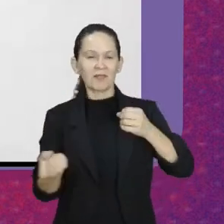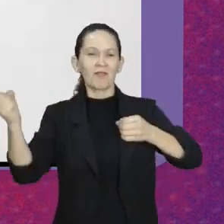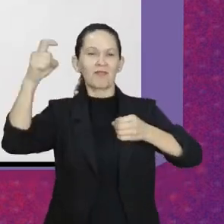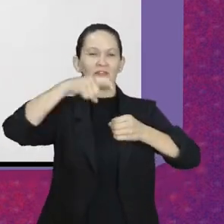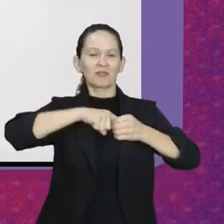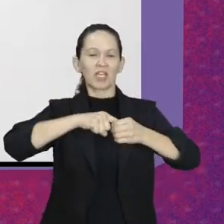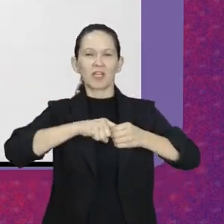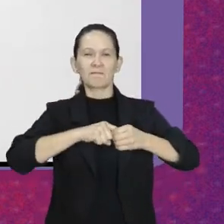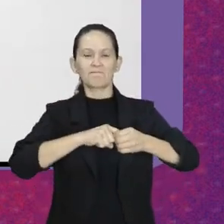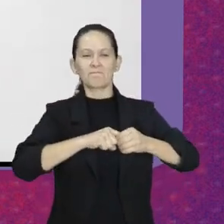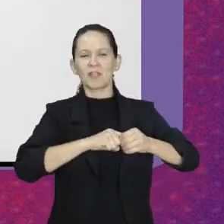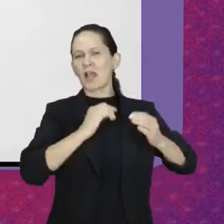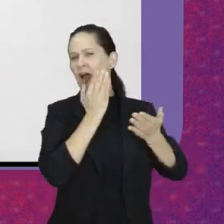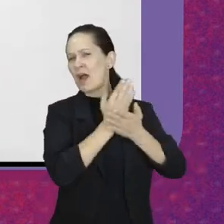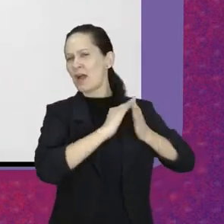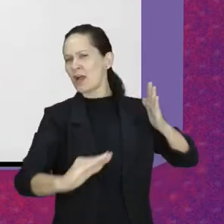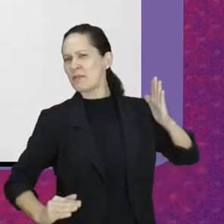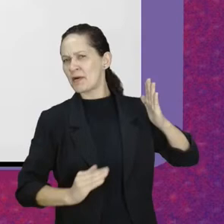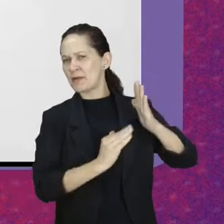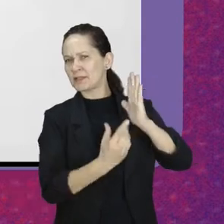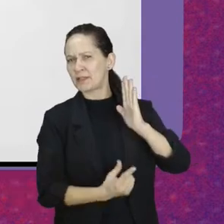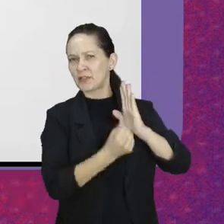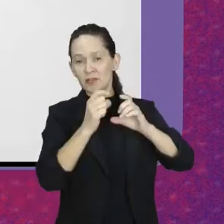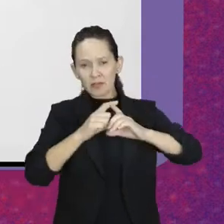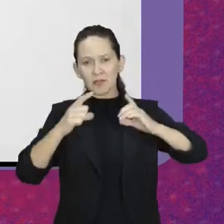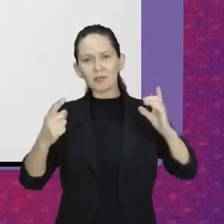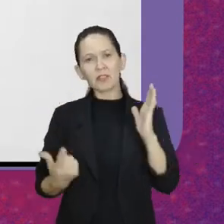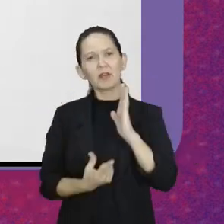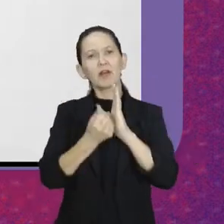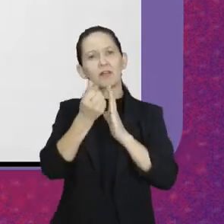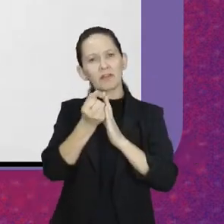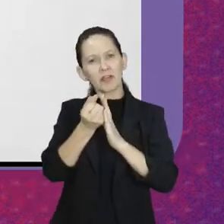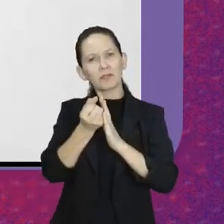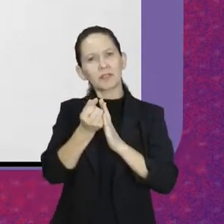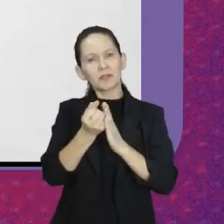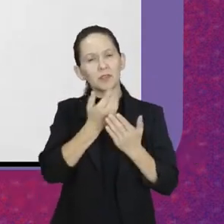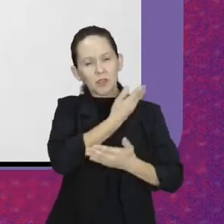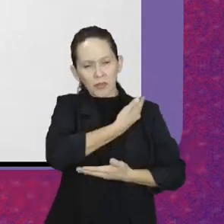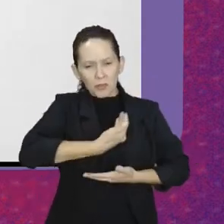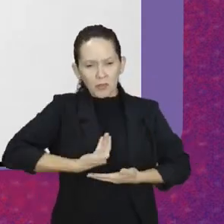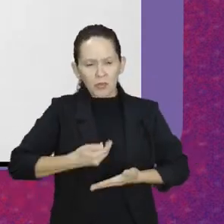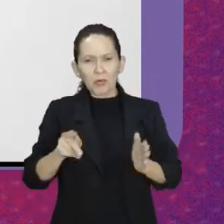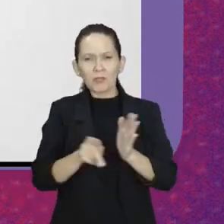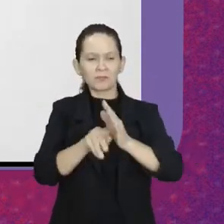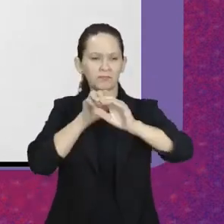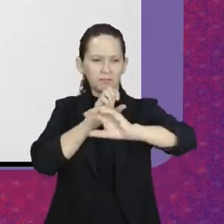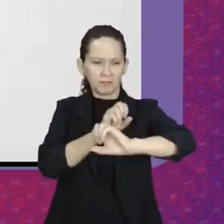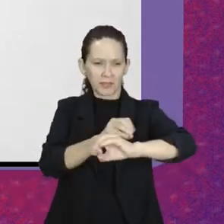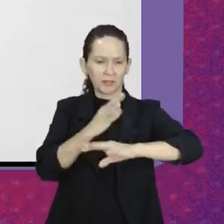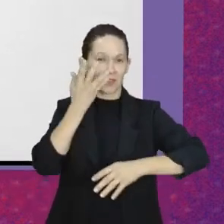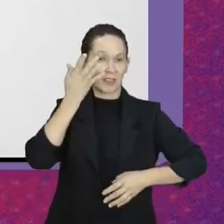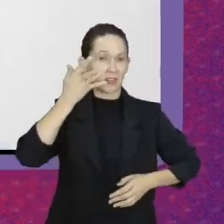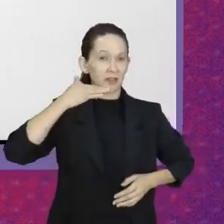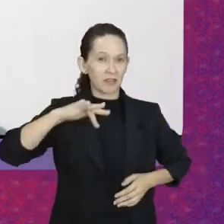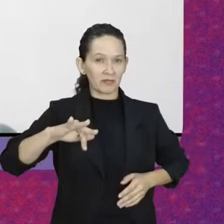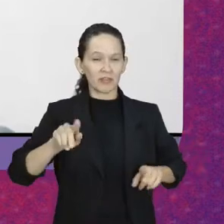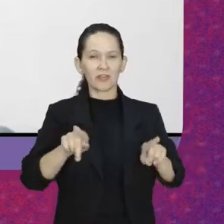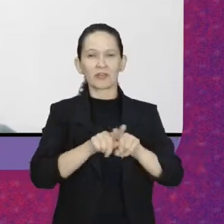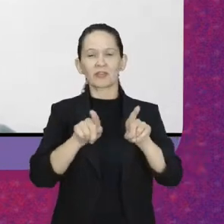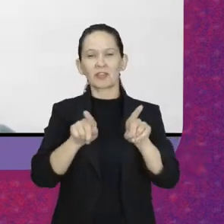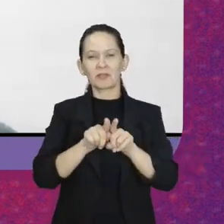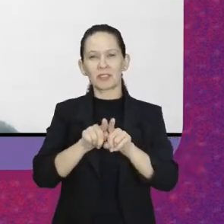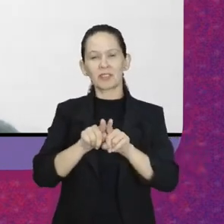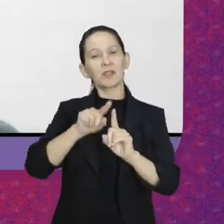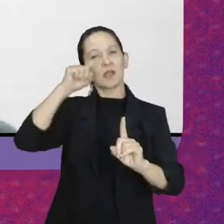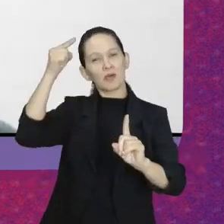de gastos e ampliar o investimento do recurso público para a educação, né? Para a educação infantil, inclusive, para cumprir